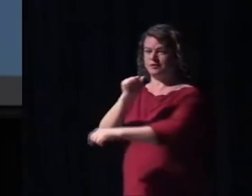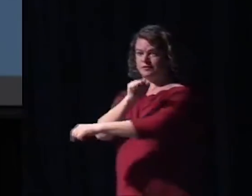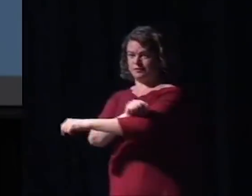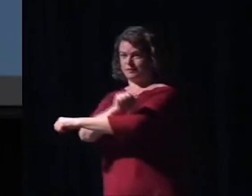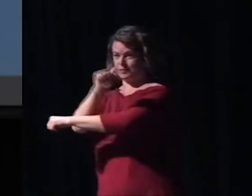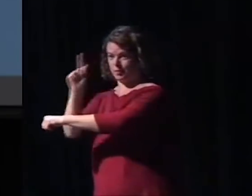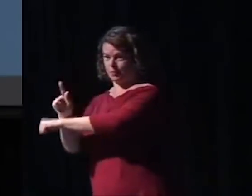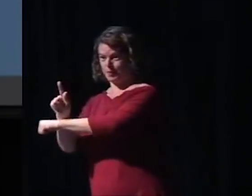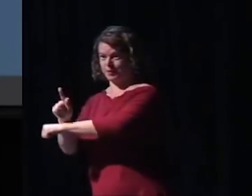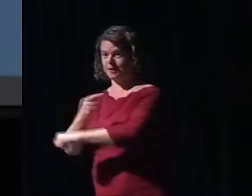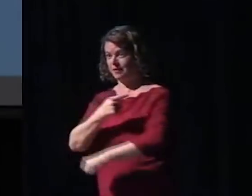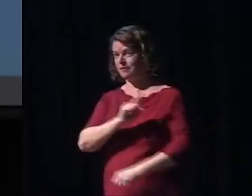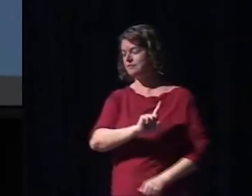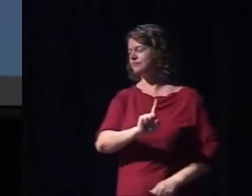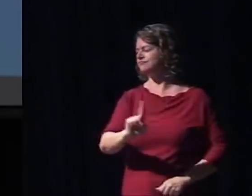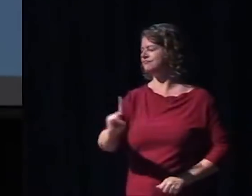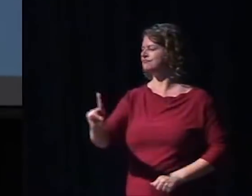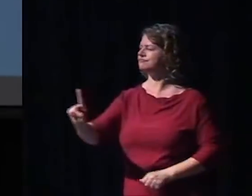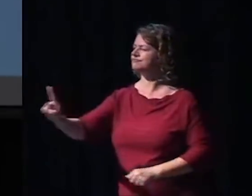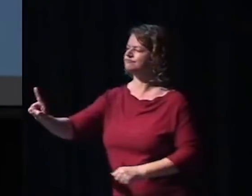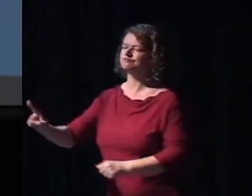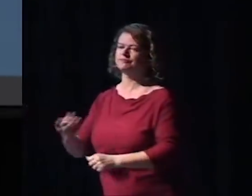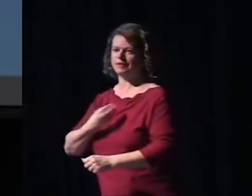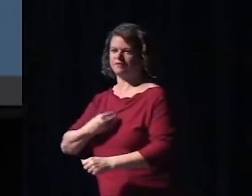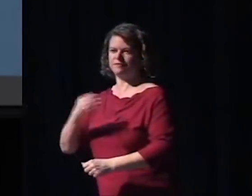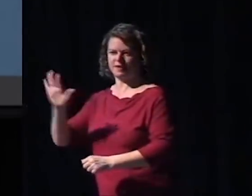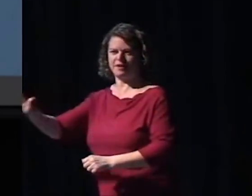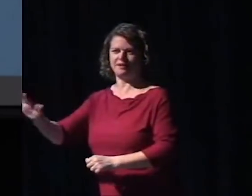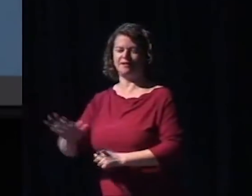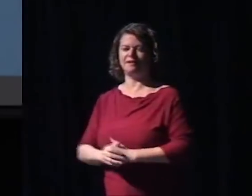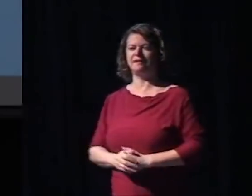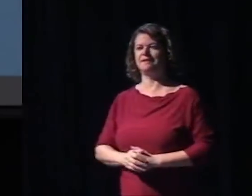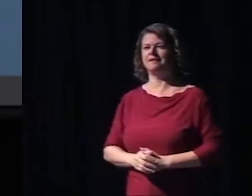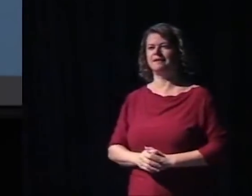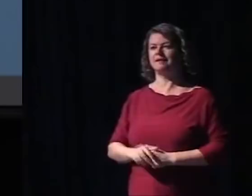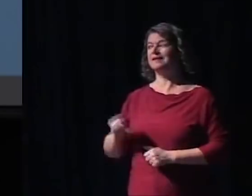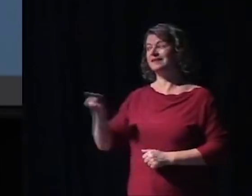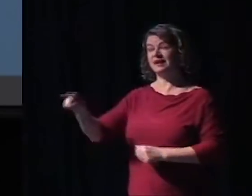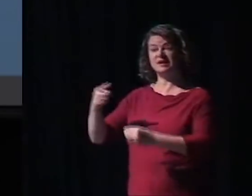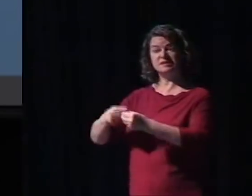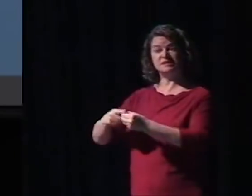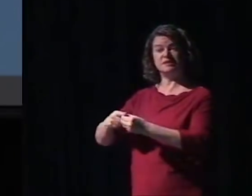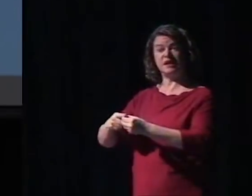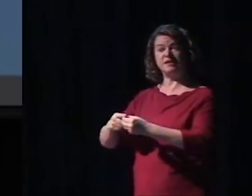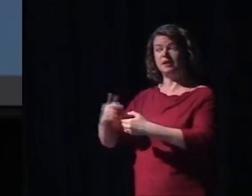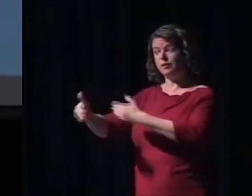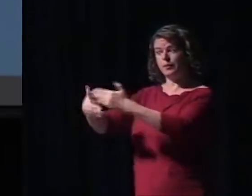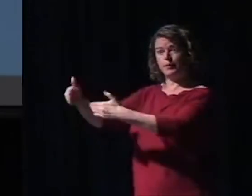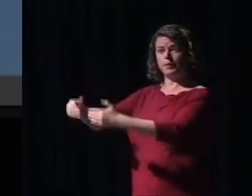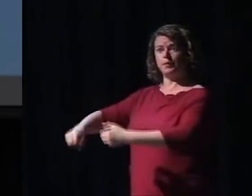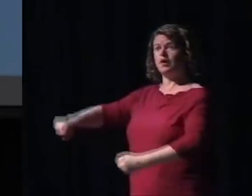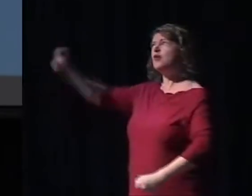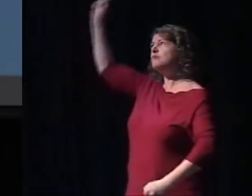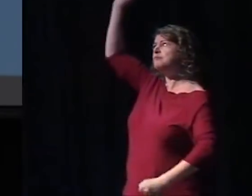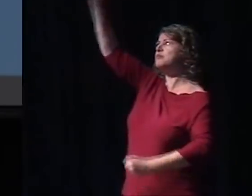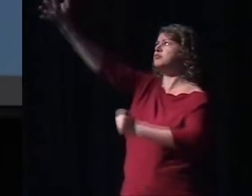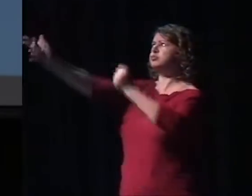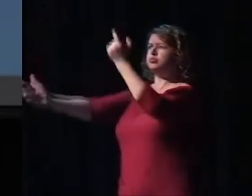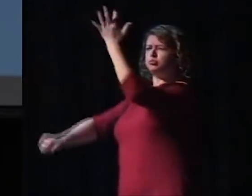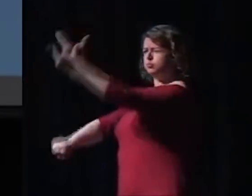Gente, a cidade vai ser subvertida por fogo em Gênesis 19. Os